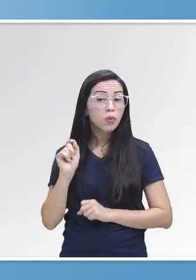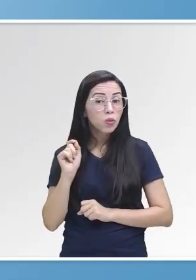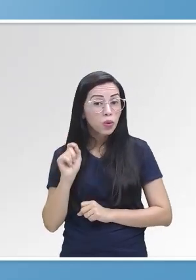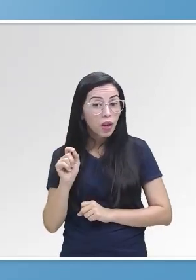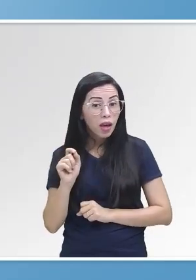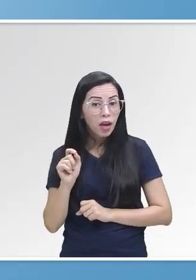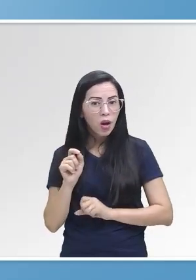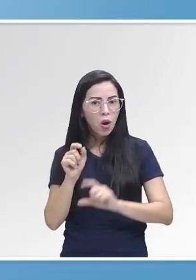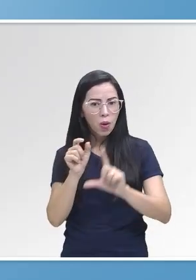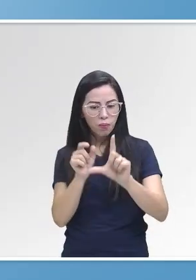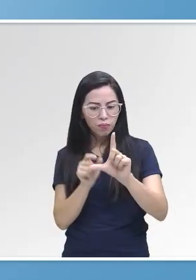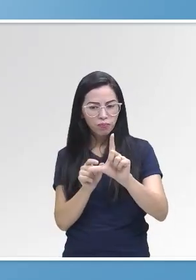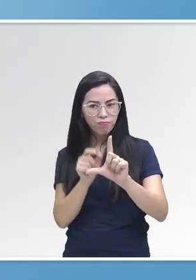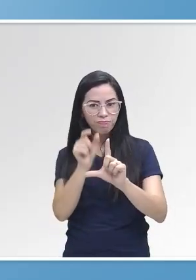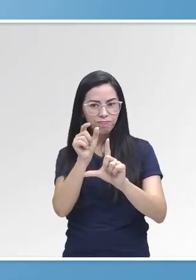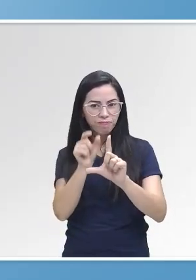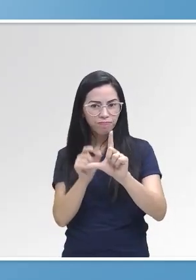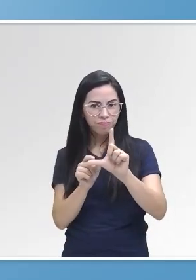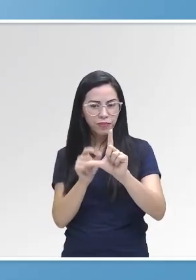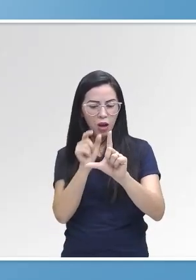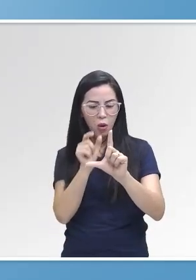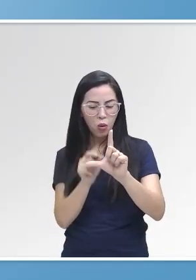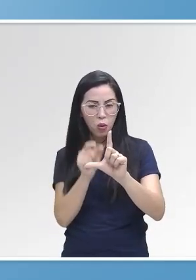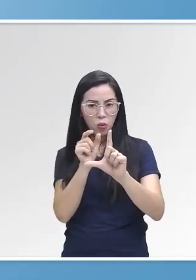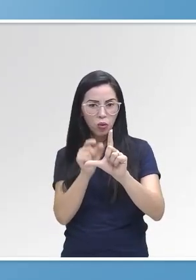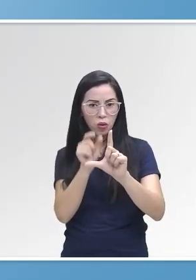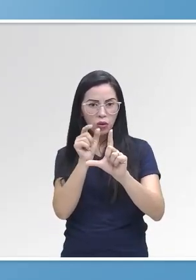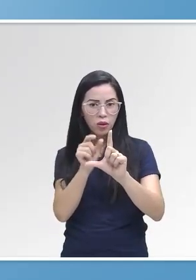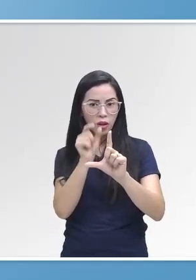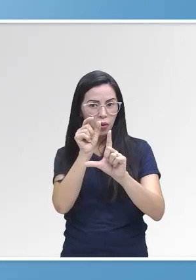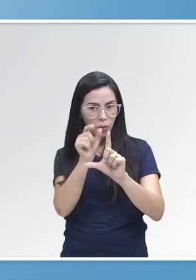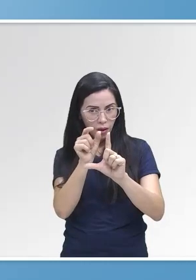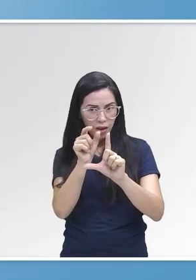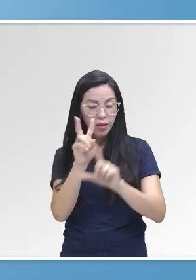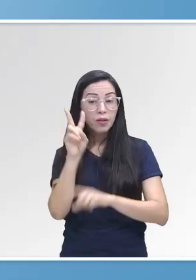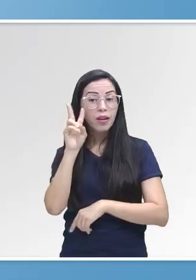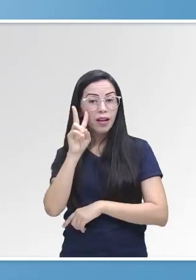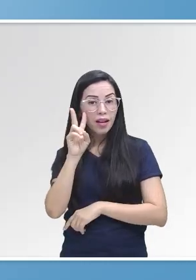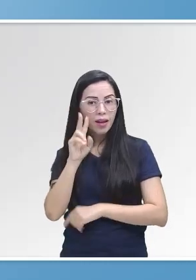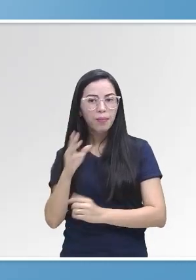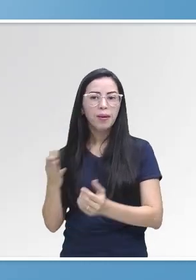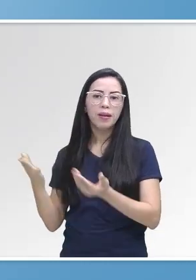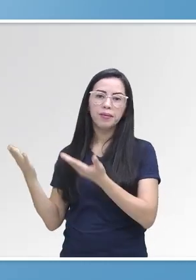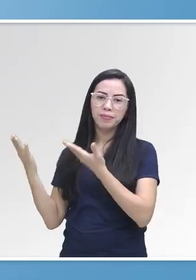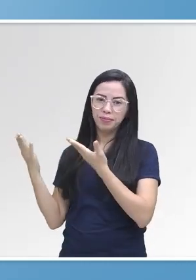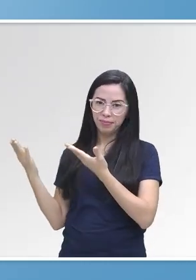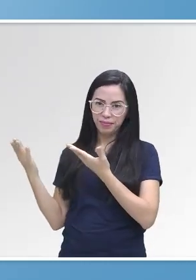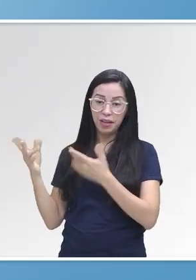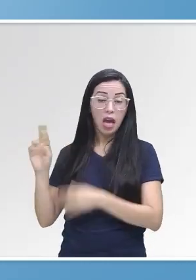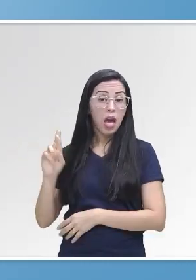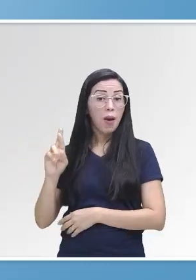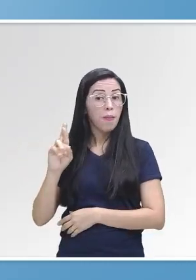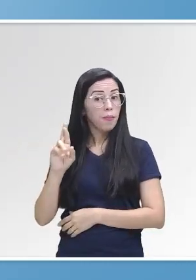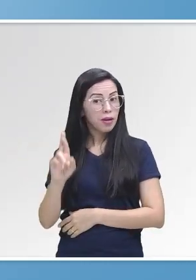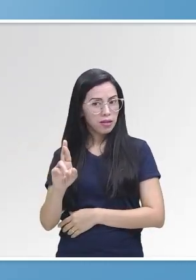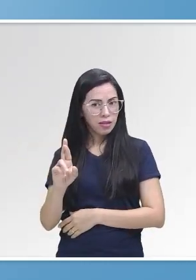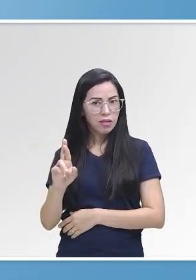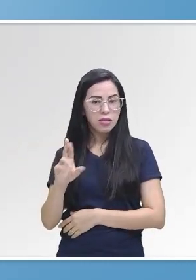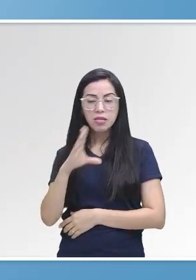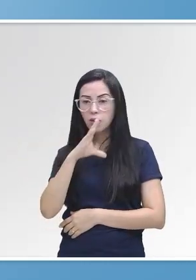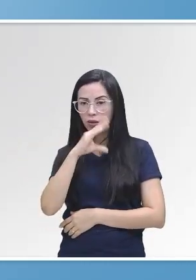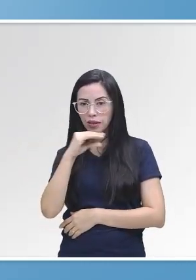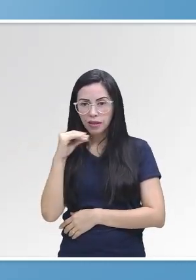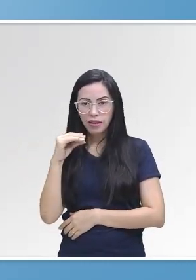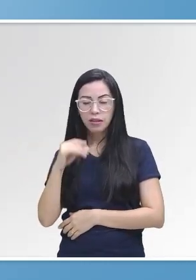ó quatro bloquinhos é a representação dessas crianças no gráfico temos